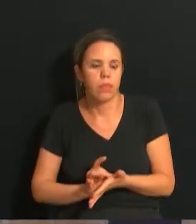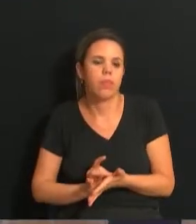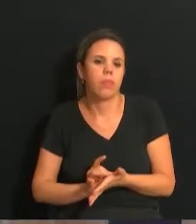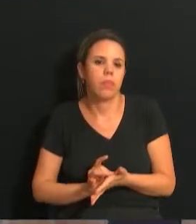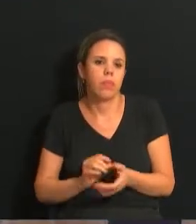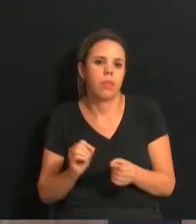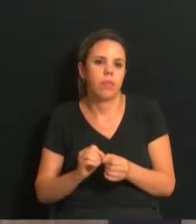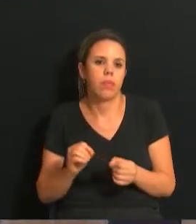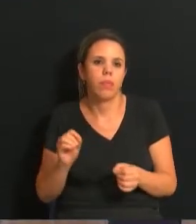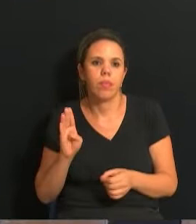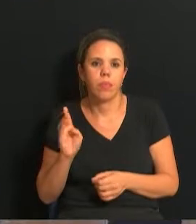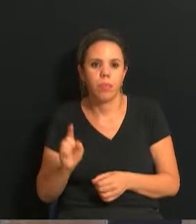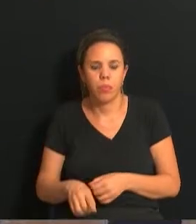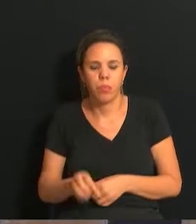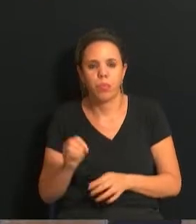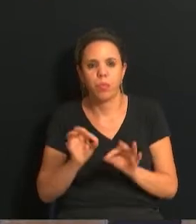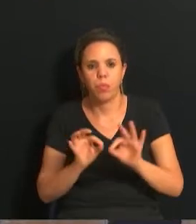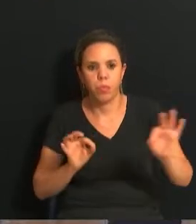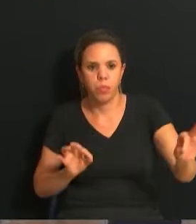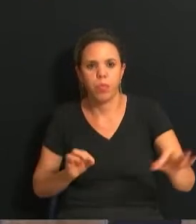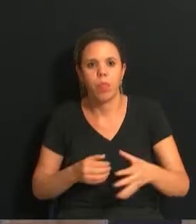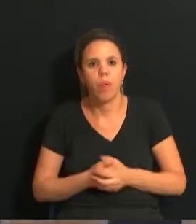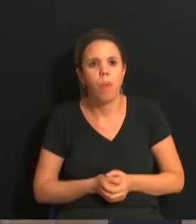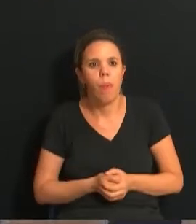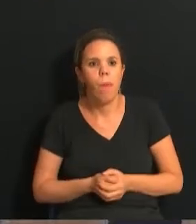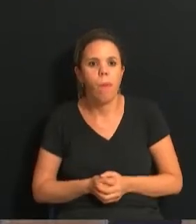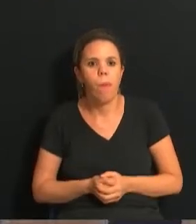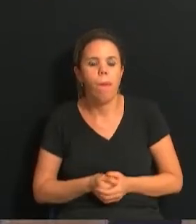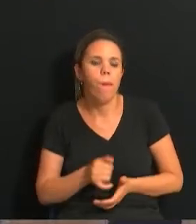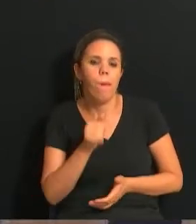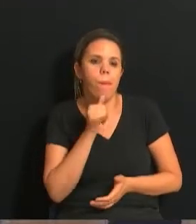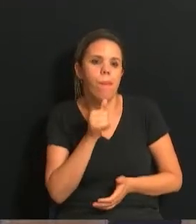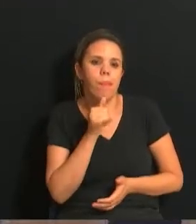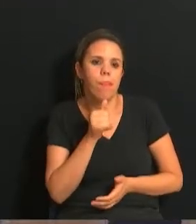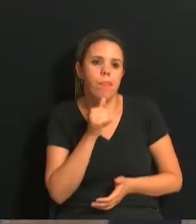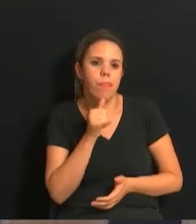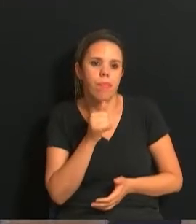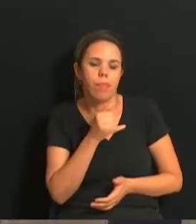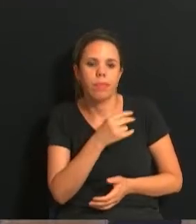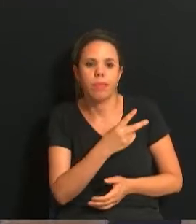boletim de ocorrência, existe uma distância grande, né? Por exemplo, em